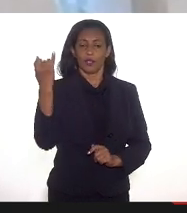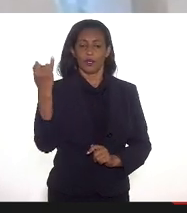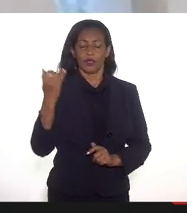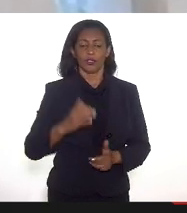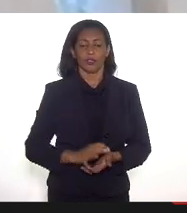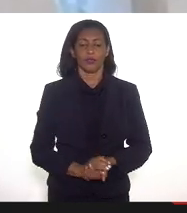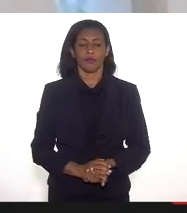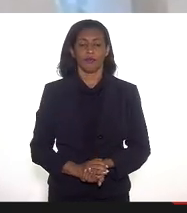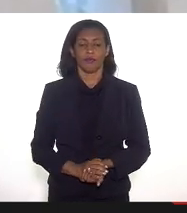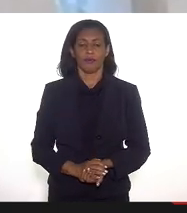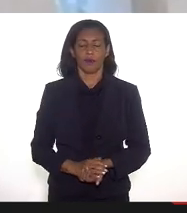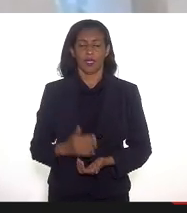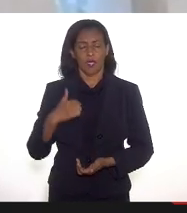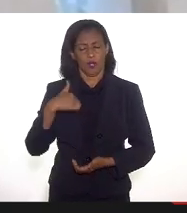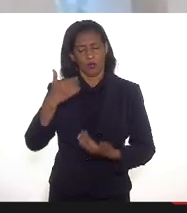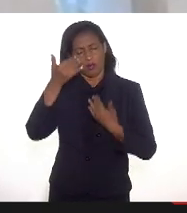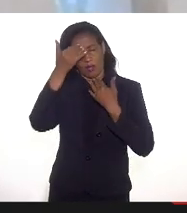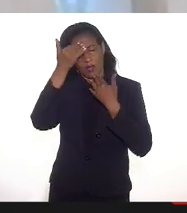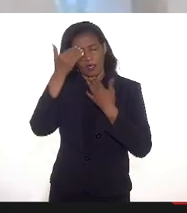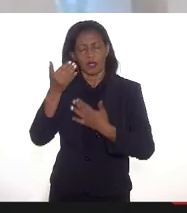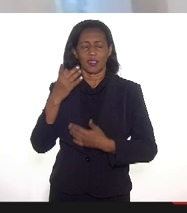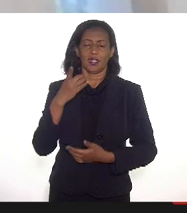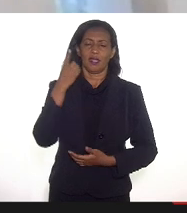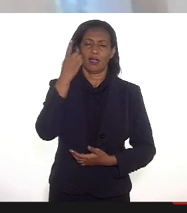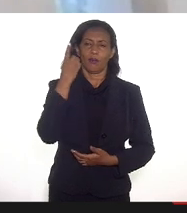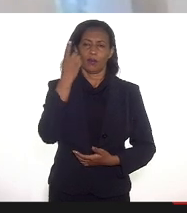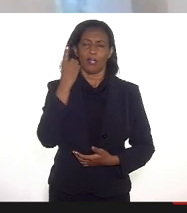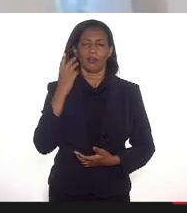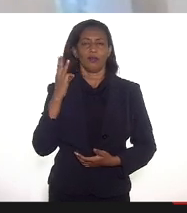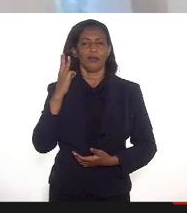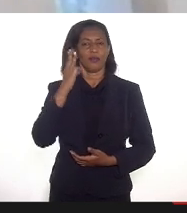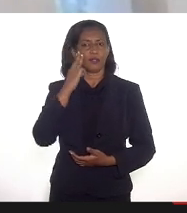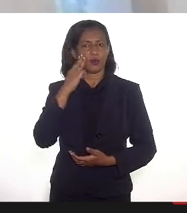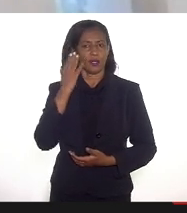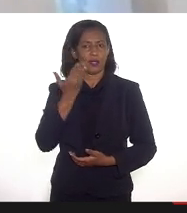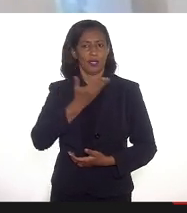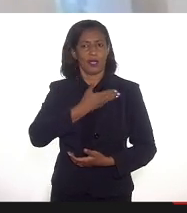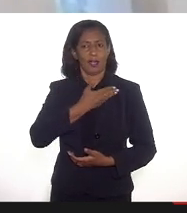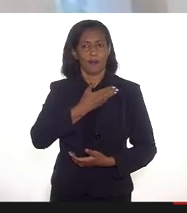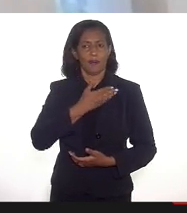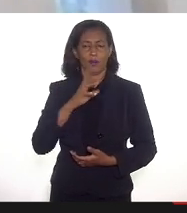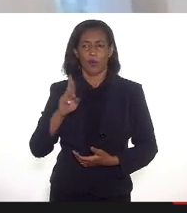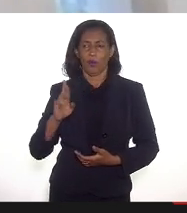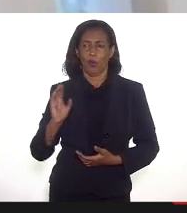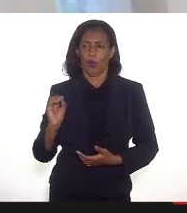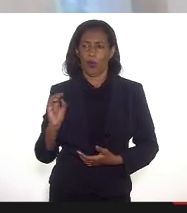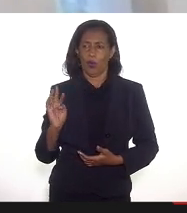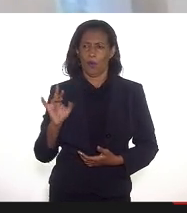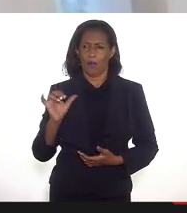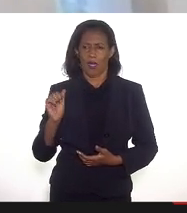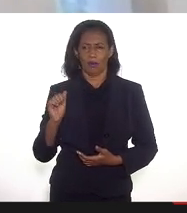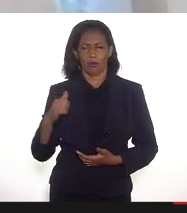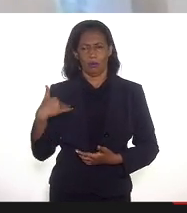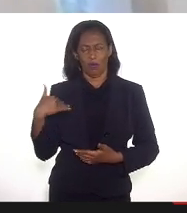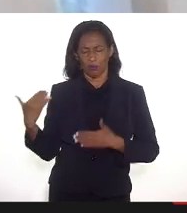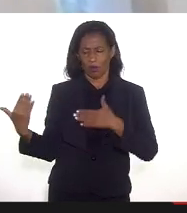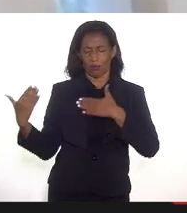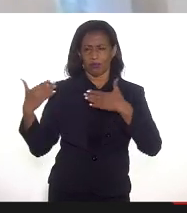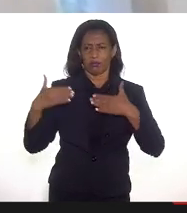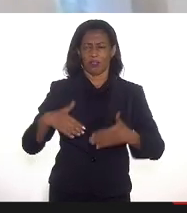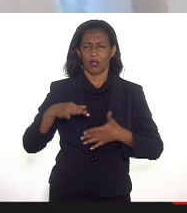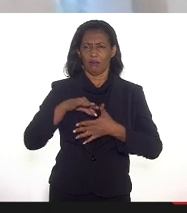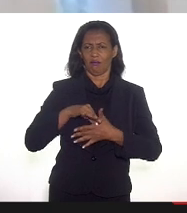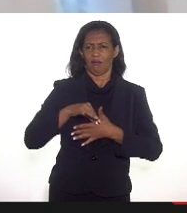muito importante, e aí eu quero agradecer também ao deputado Valdeque e ao nosso amigo Roberto Williams. Assim que assumimos, tivemos uma reunião junto ao secretário de